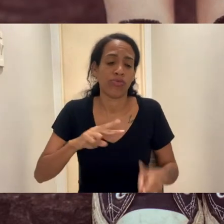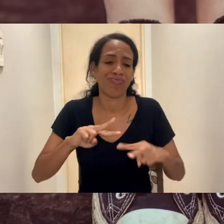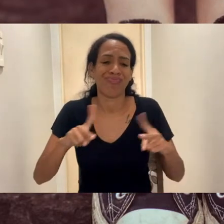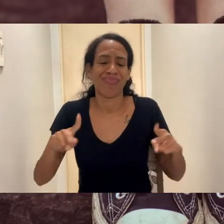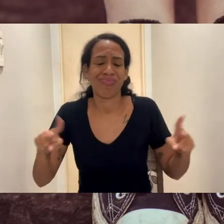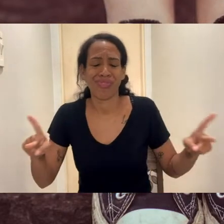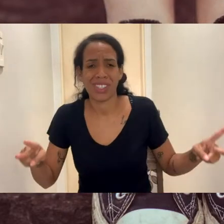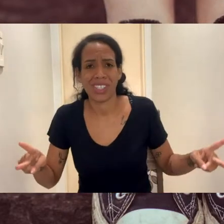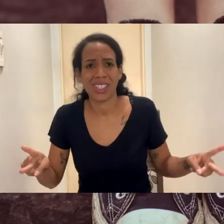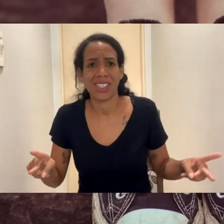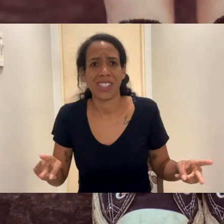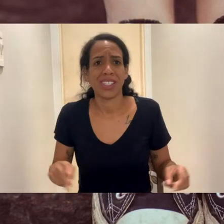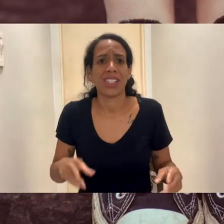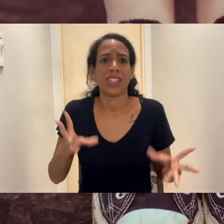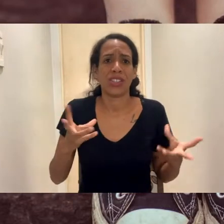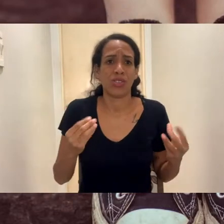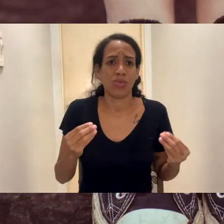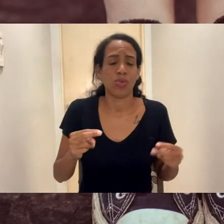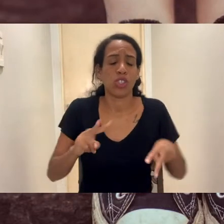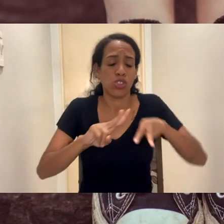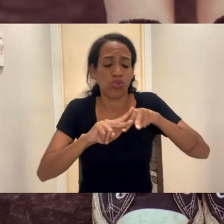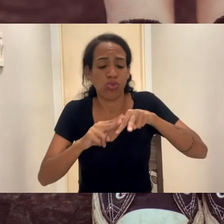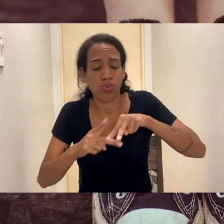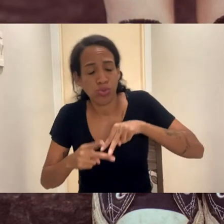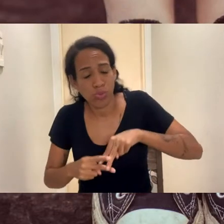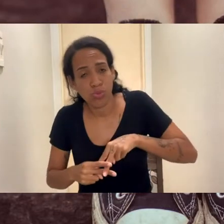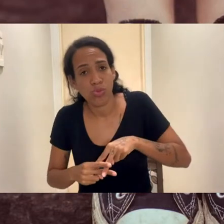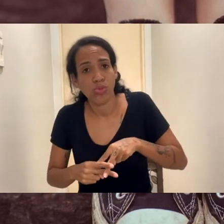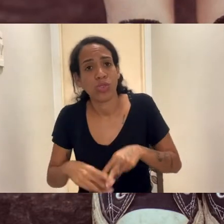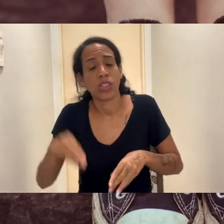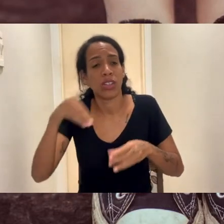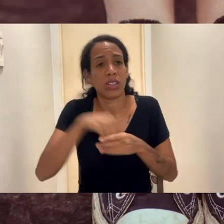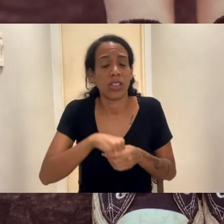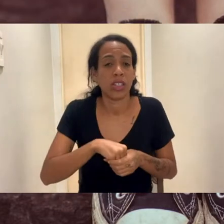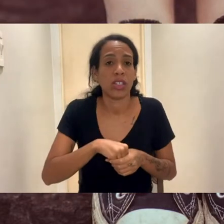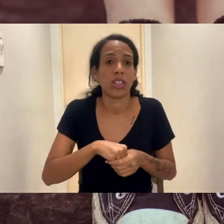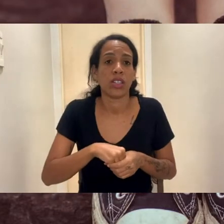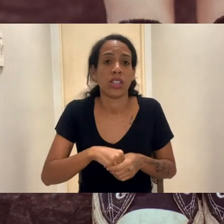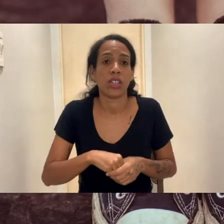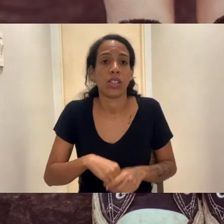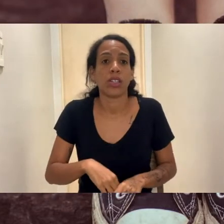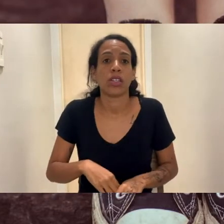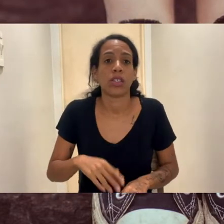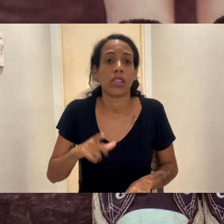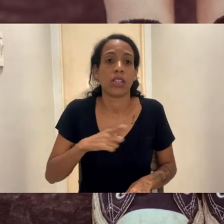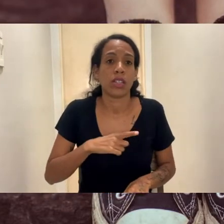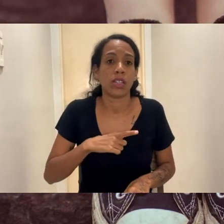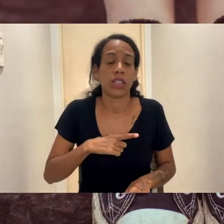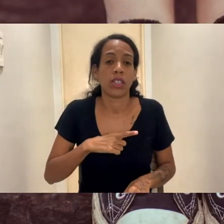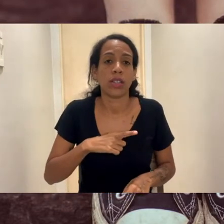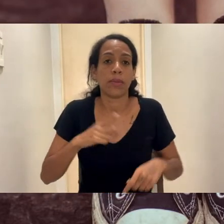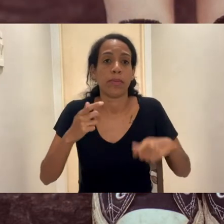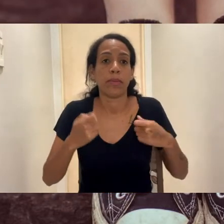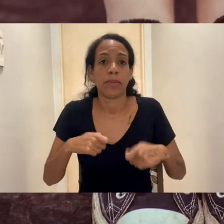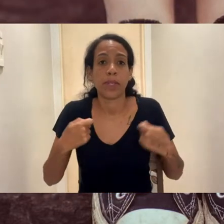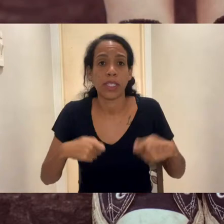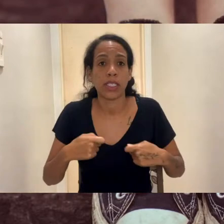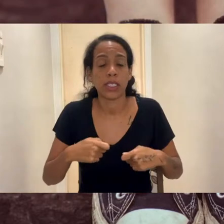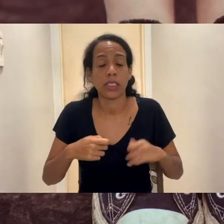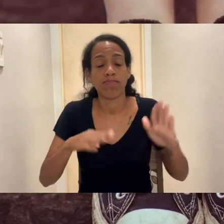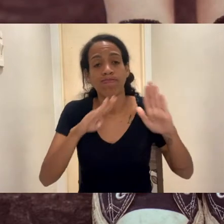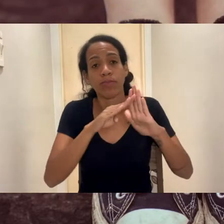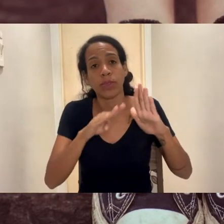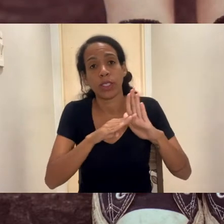desigualdade gigantesca de gênero dentro das medidas socioeducativas, que inclusive a gente tenta pautar em